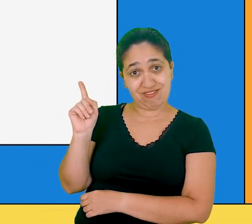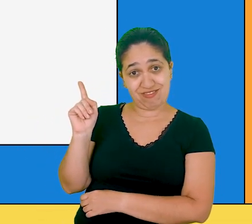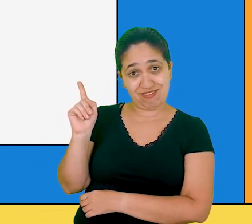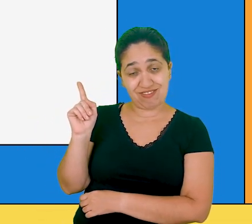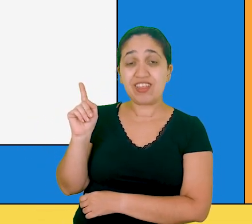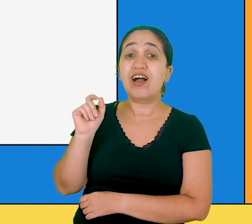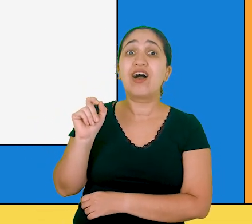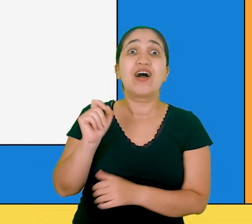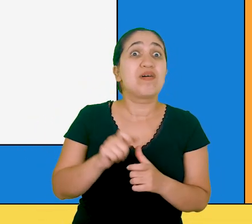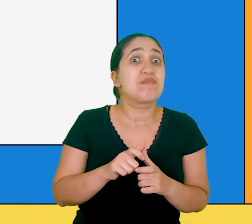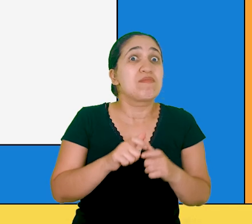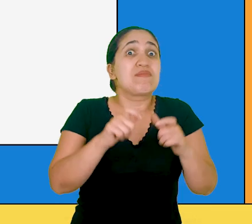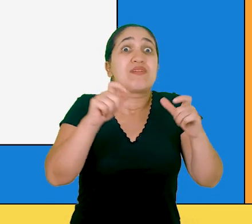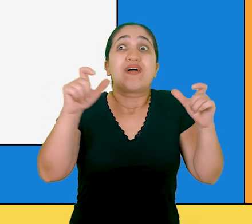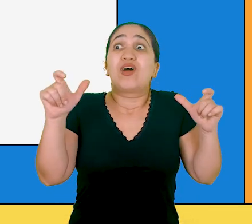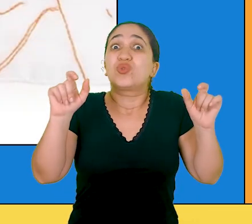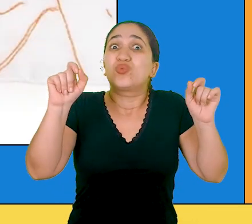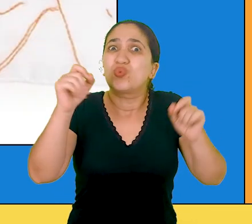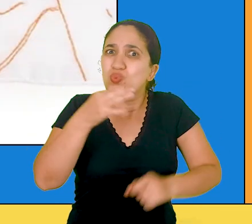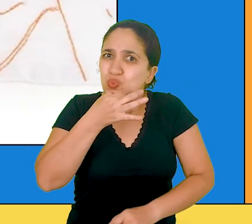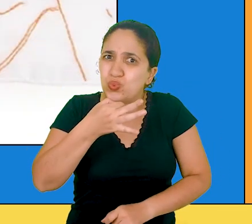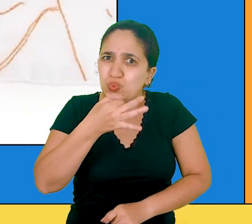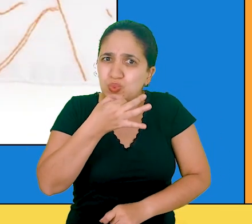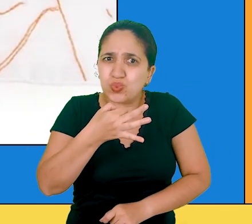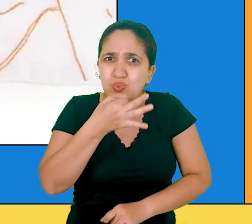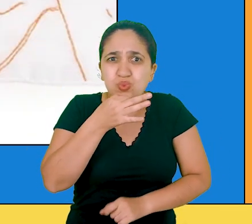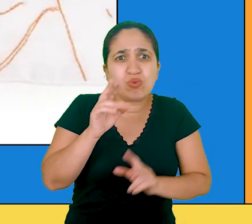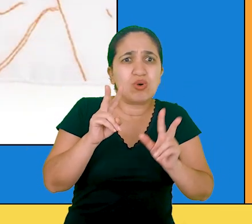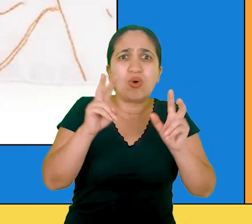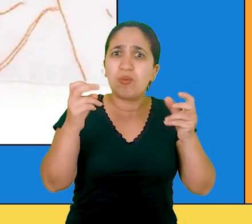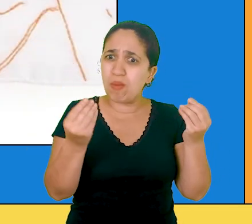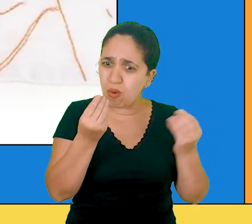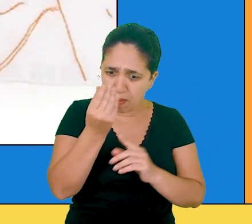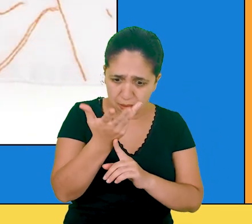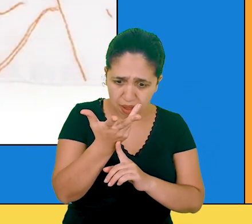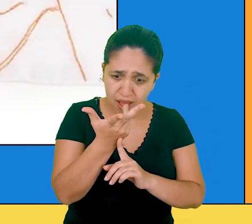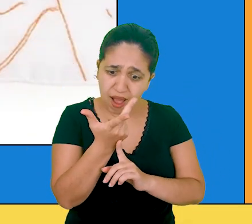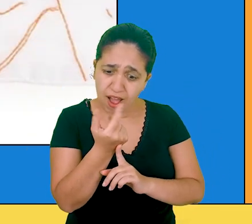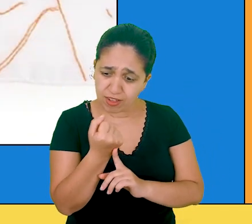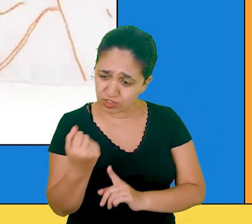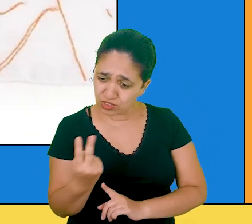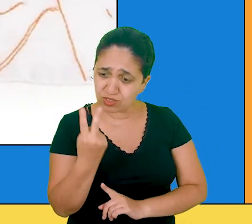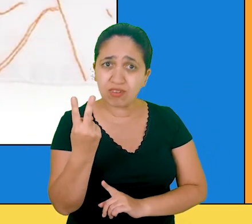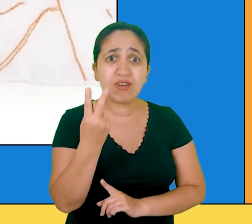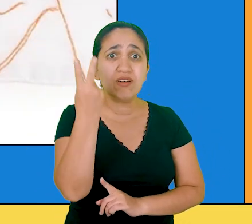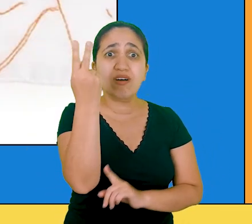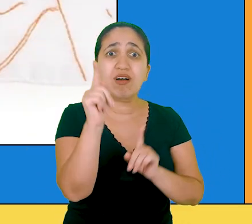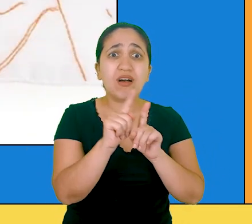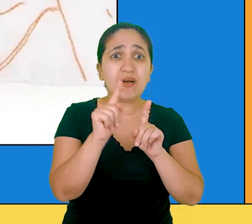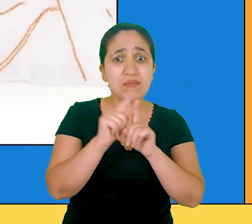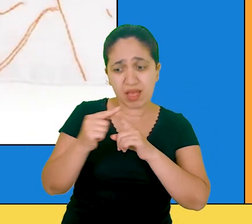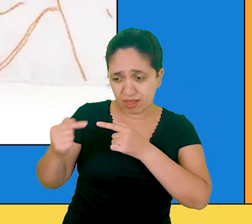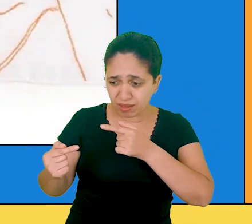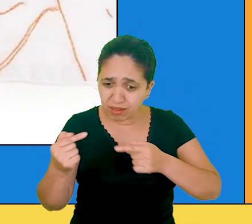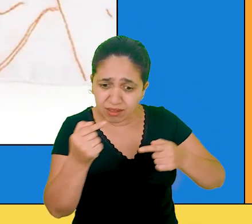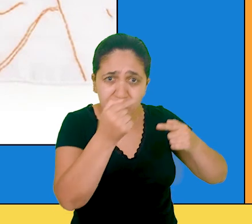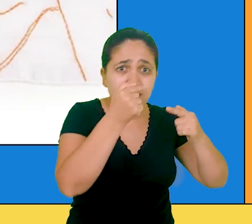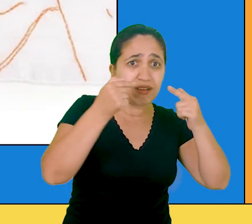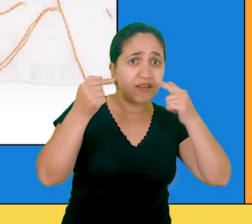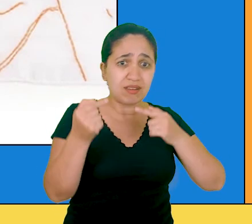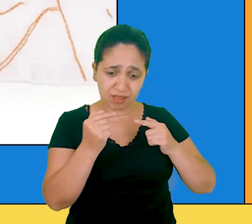tela, ampliando a potência crítica. Duas fotos coloridas de bordados de linhas vermelhas. Sobre a discussão